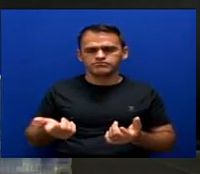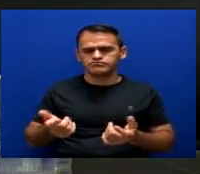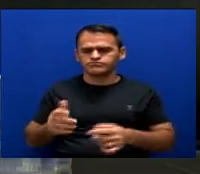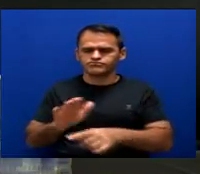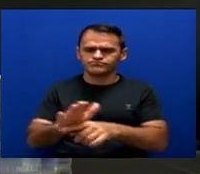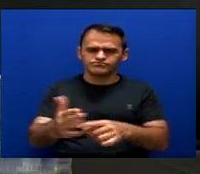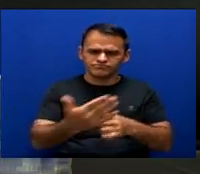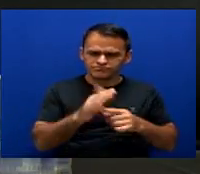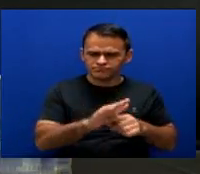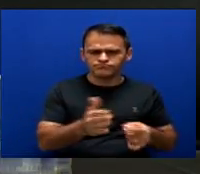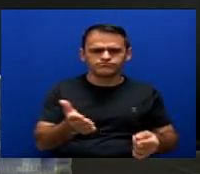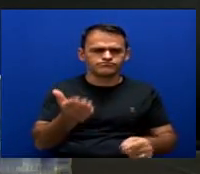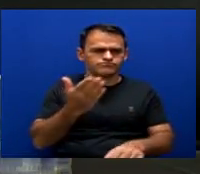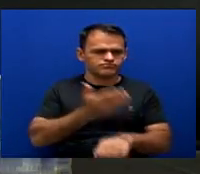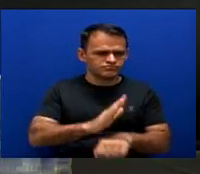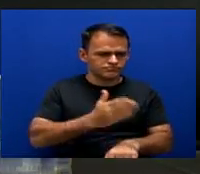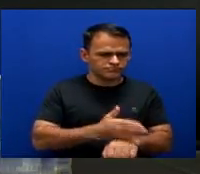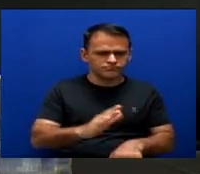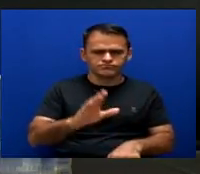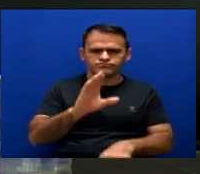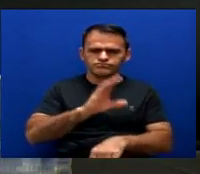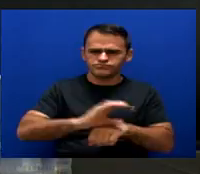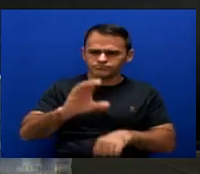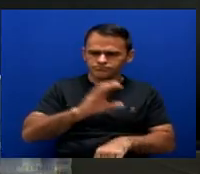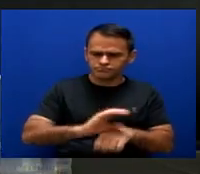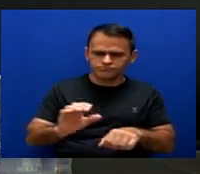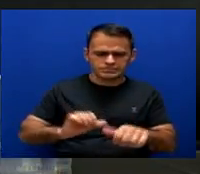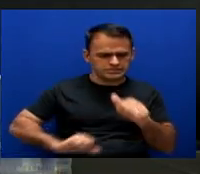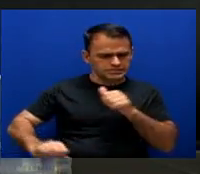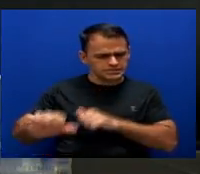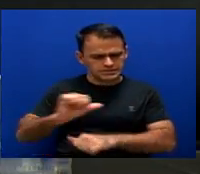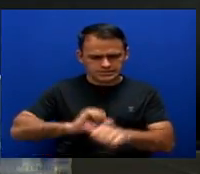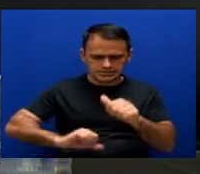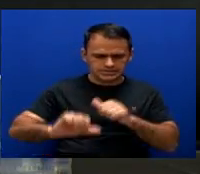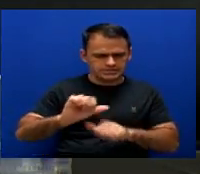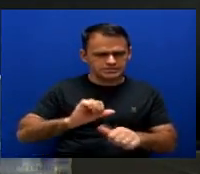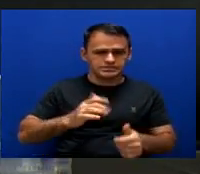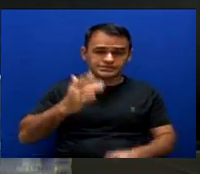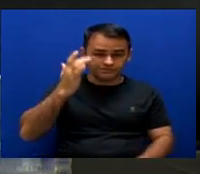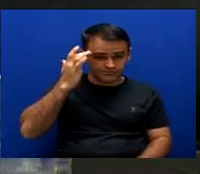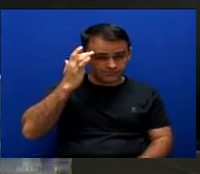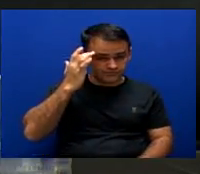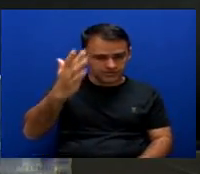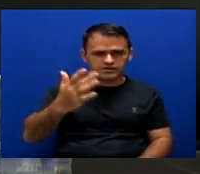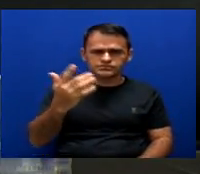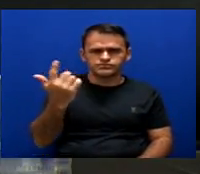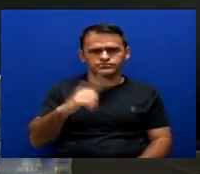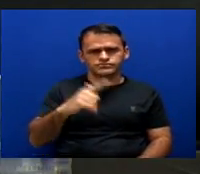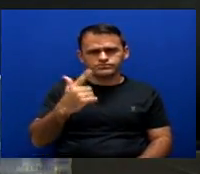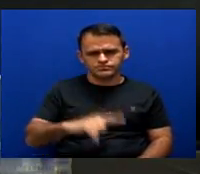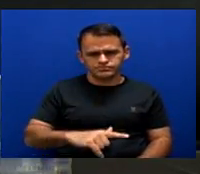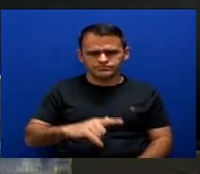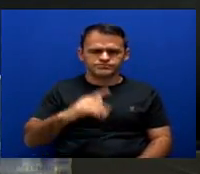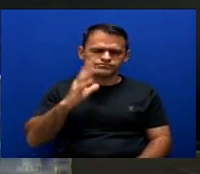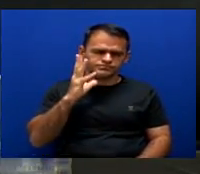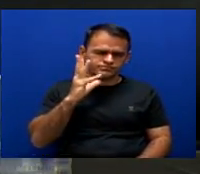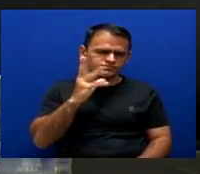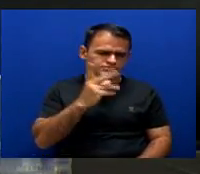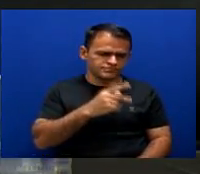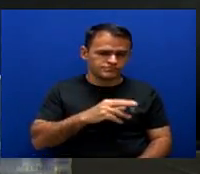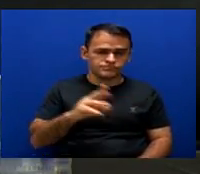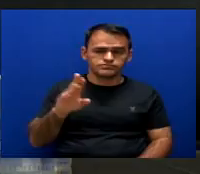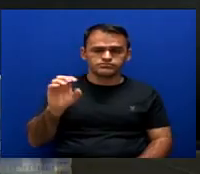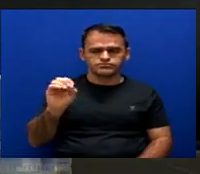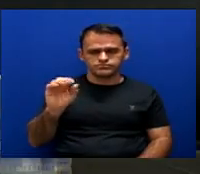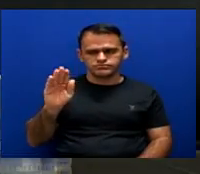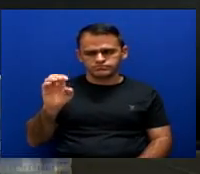significa treinar treinar é mudar e mudar nem sempre é fácil é isso demora como disse roberto às vezes